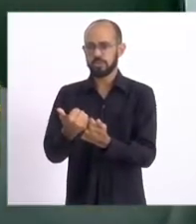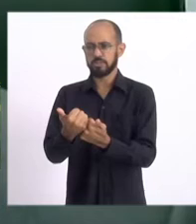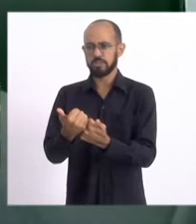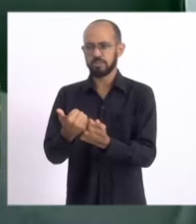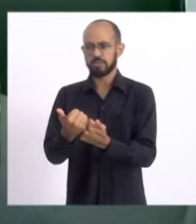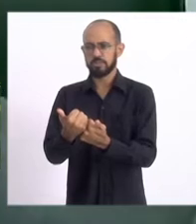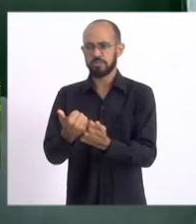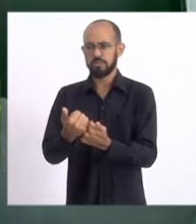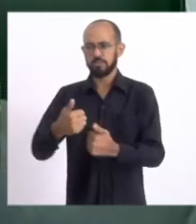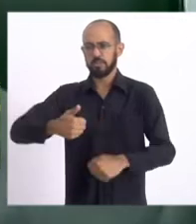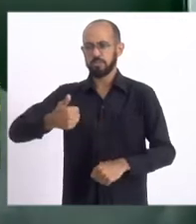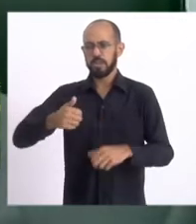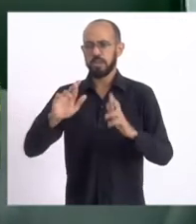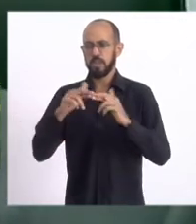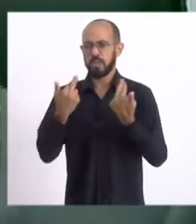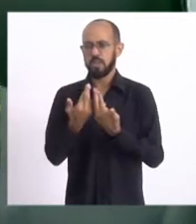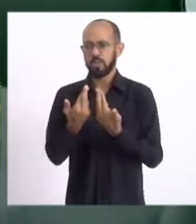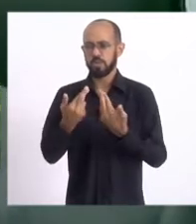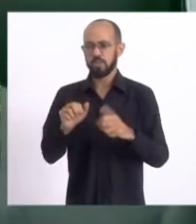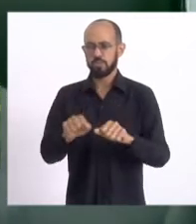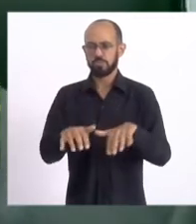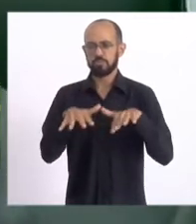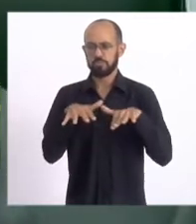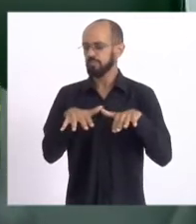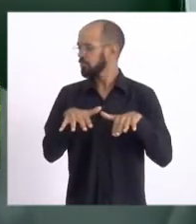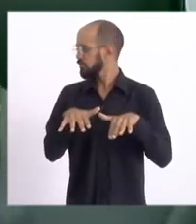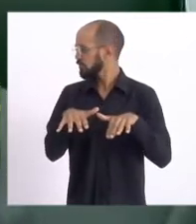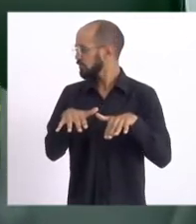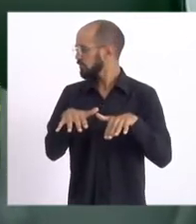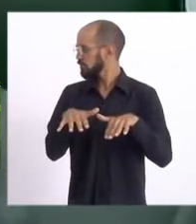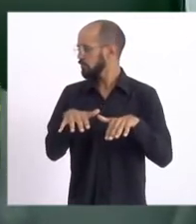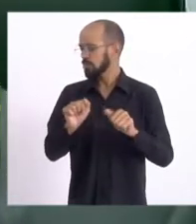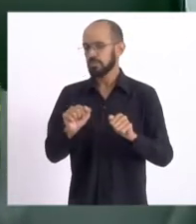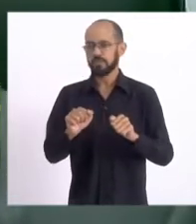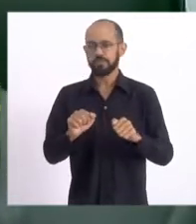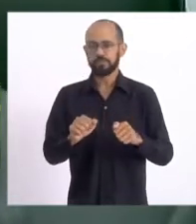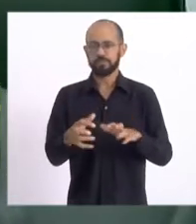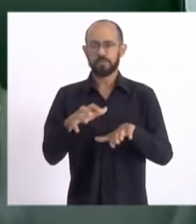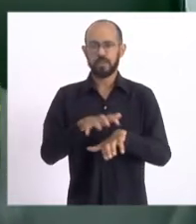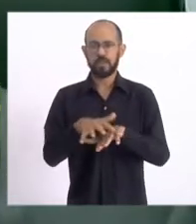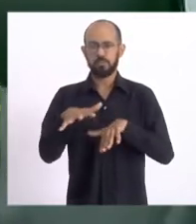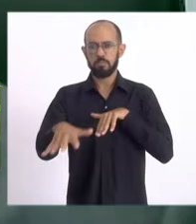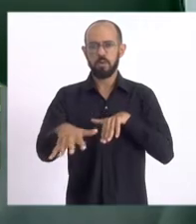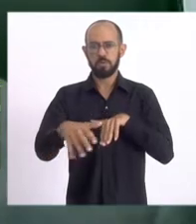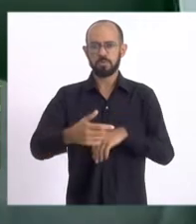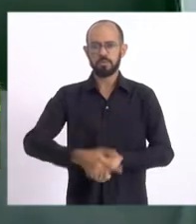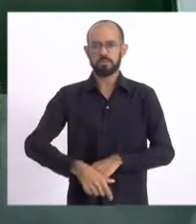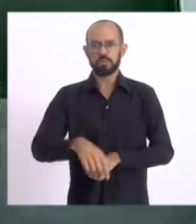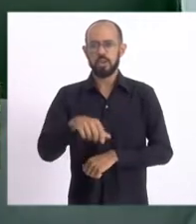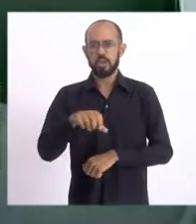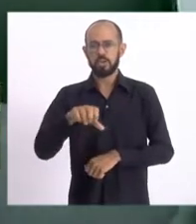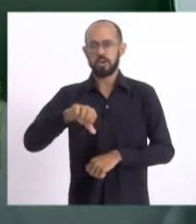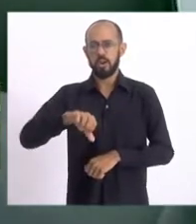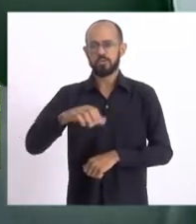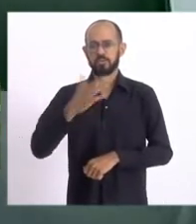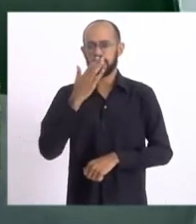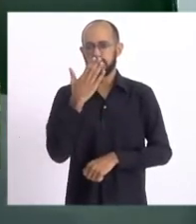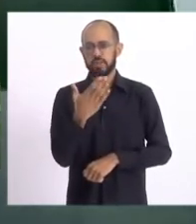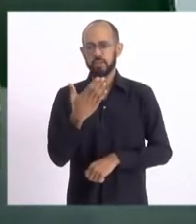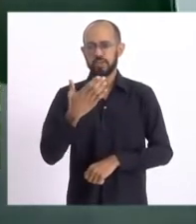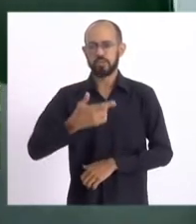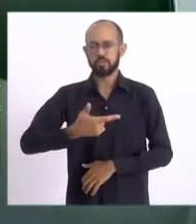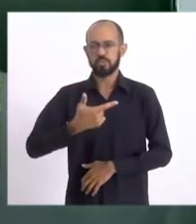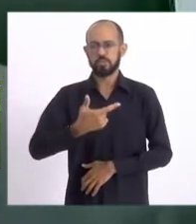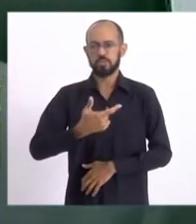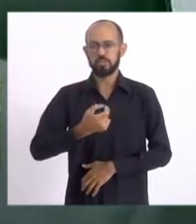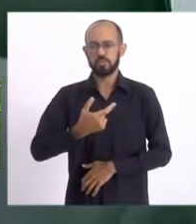primeira reunião extraordinária remota, votação eletrônica, a ser realizada no dia 9 de fevereiro de 2022, às 11 horas, com a seguinte ordem do dia. Mas,